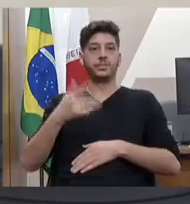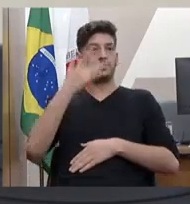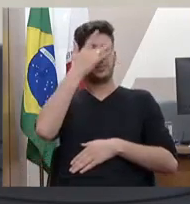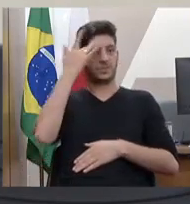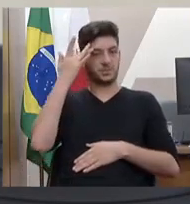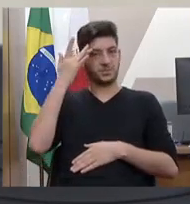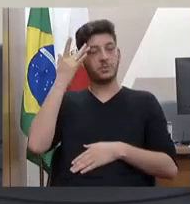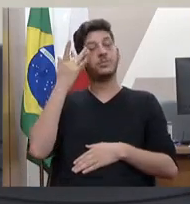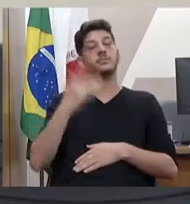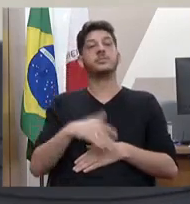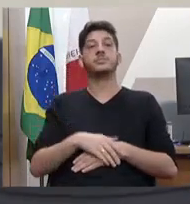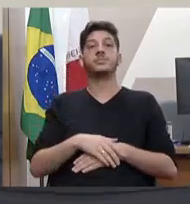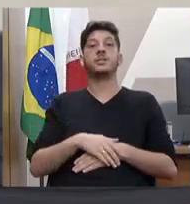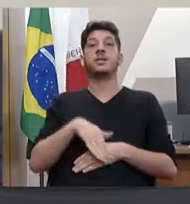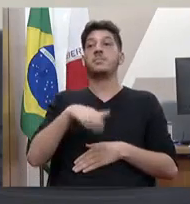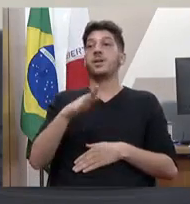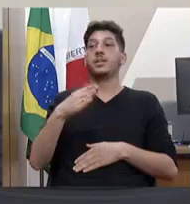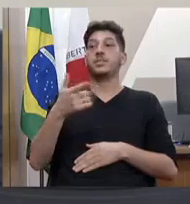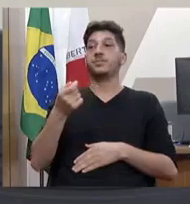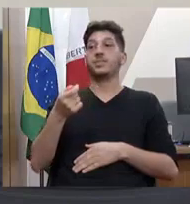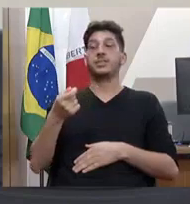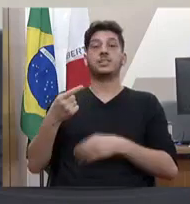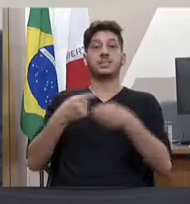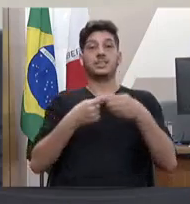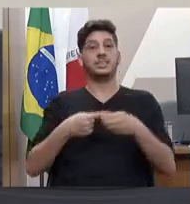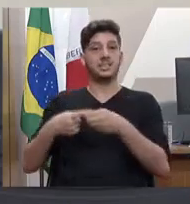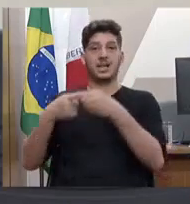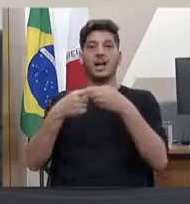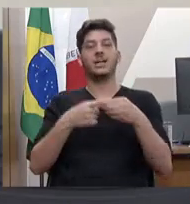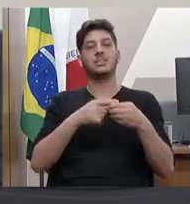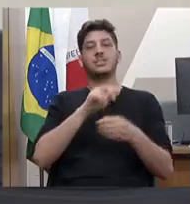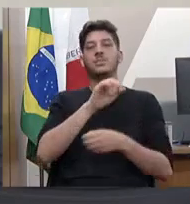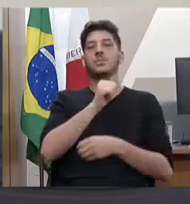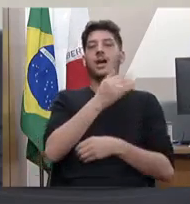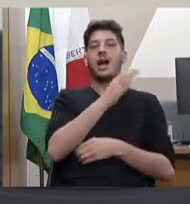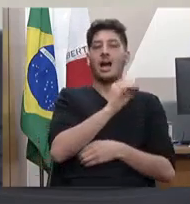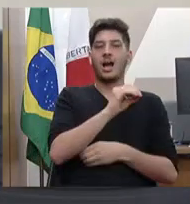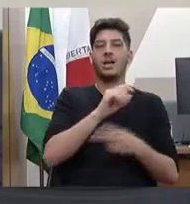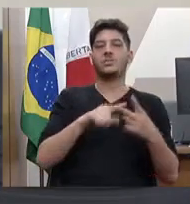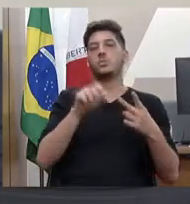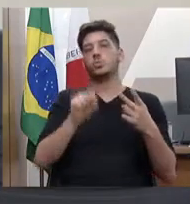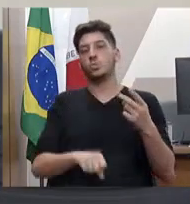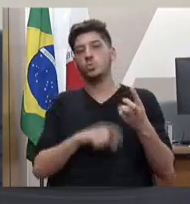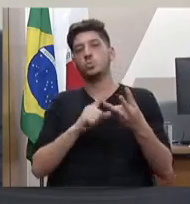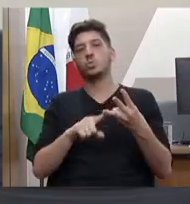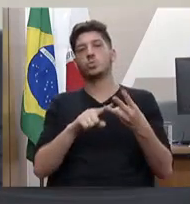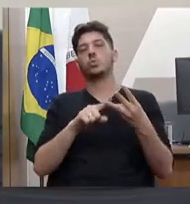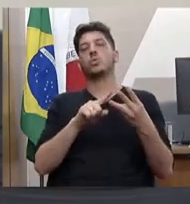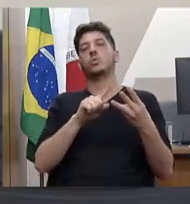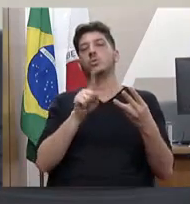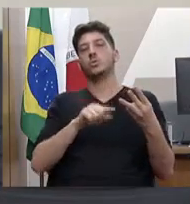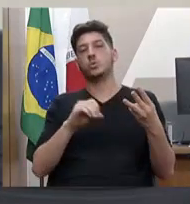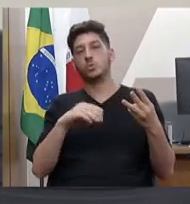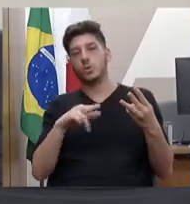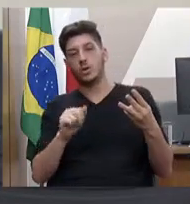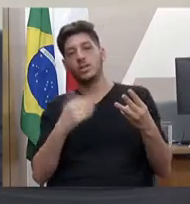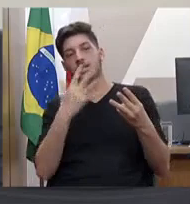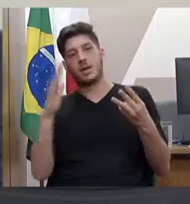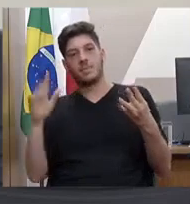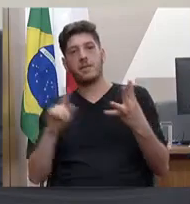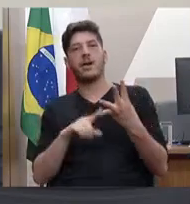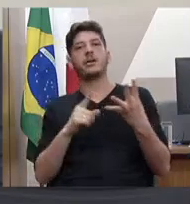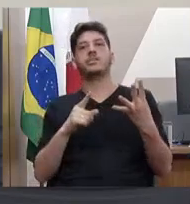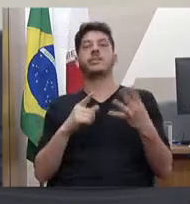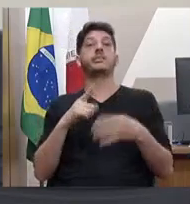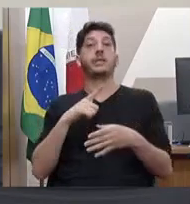mais de 20 cidades do Vale do Aço do Norte sujactions Zona da Mata e triângulo 20 sindicatos e